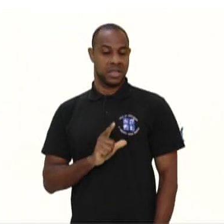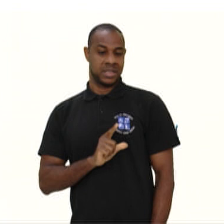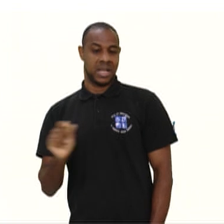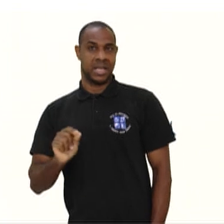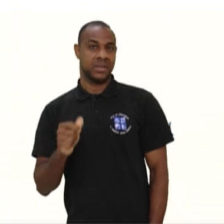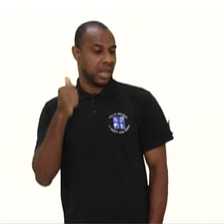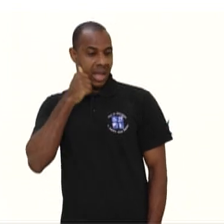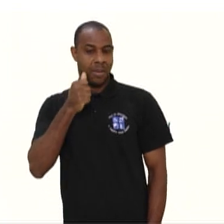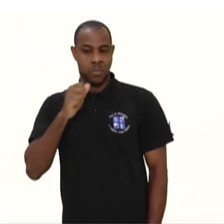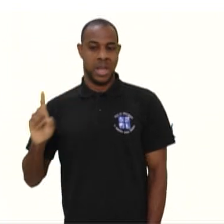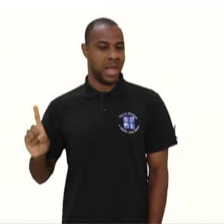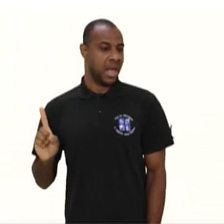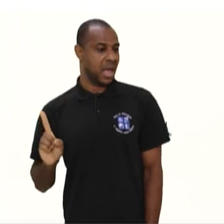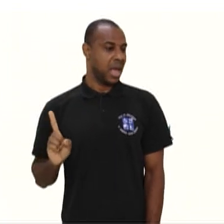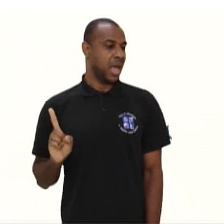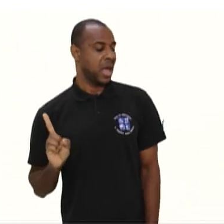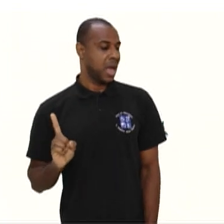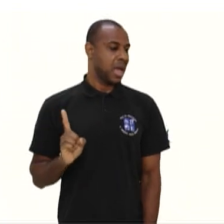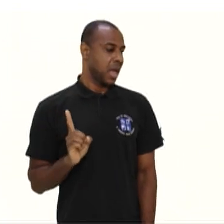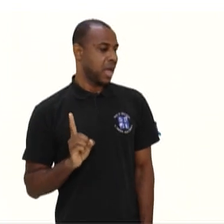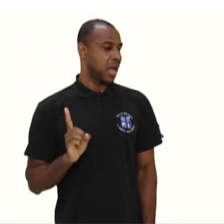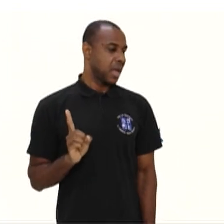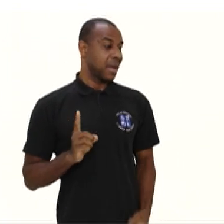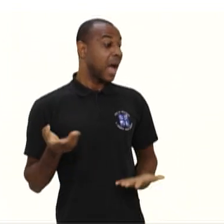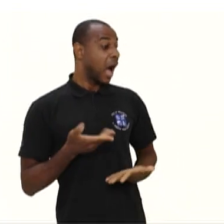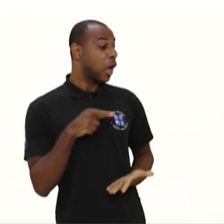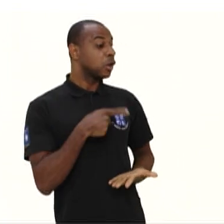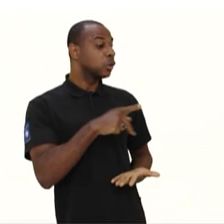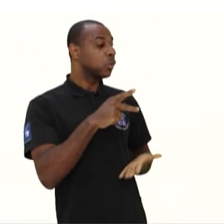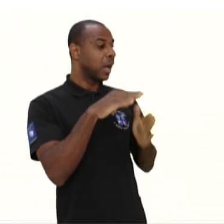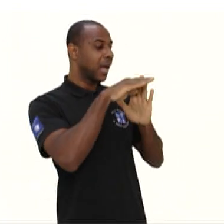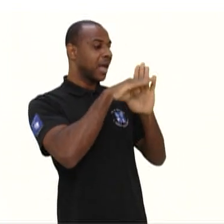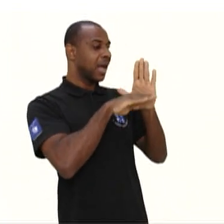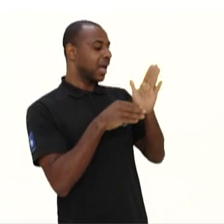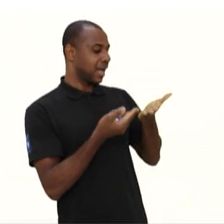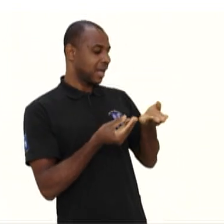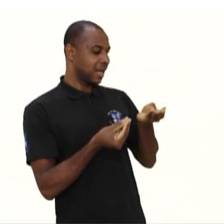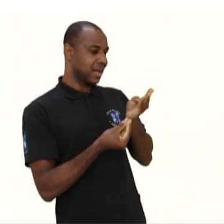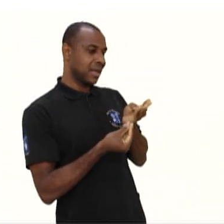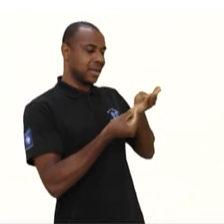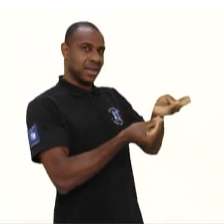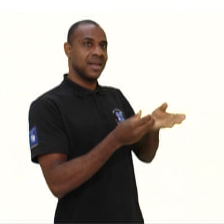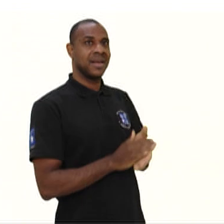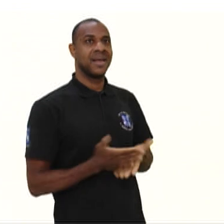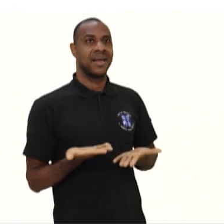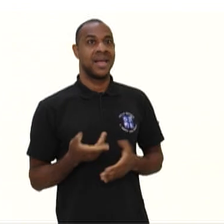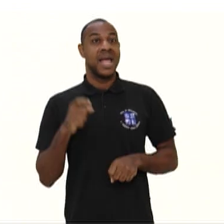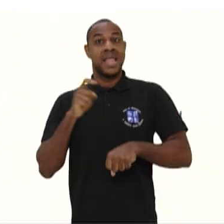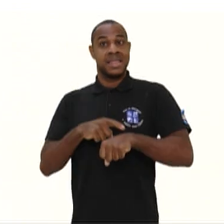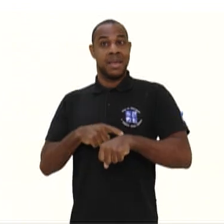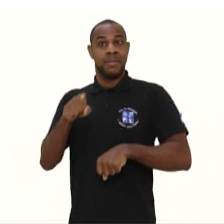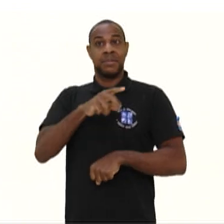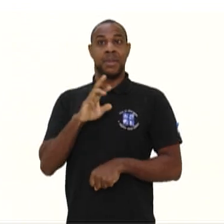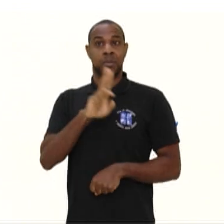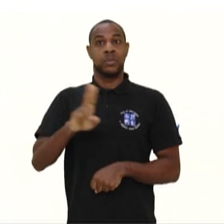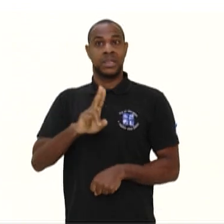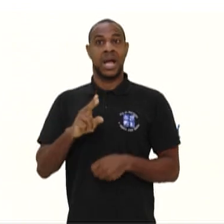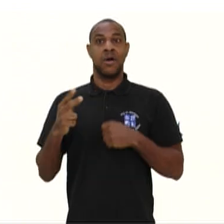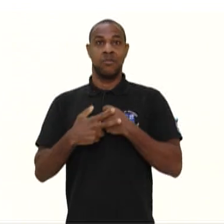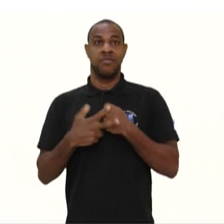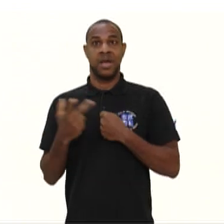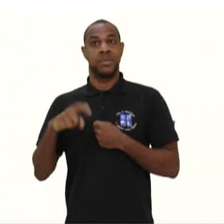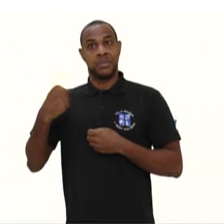a caixa correu atrás de mim e você, a sua receita, ela disse. Mais um tempinho para vocês usarem os verbos que estão ali, a gente já